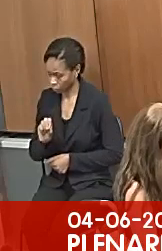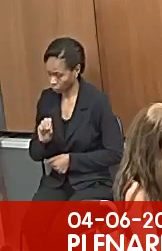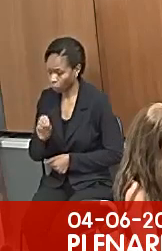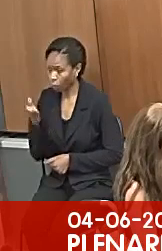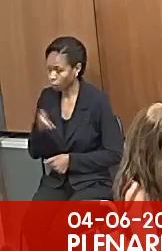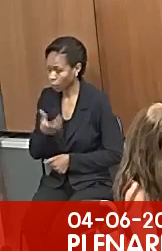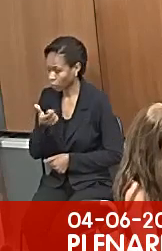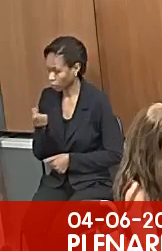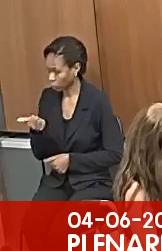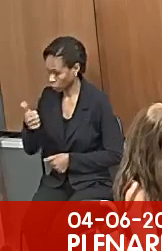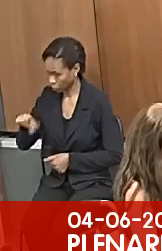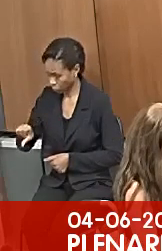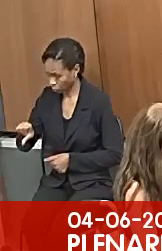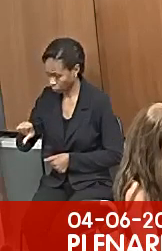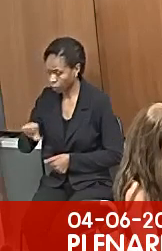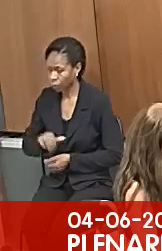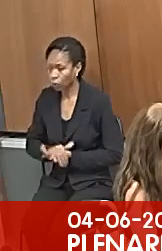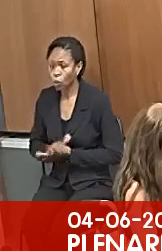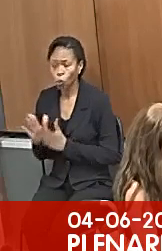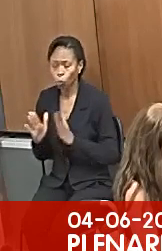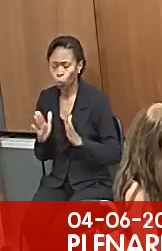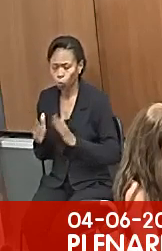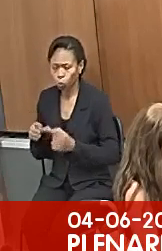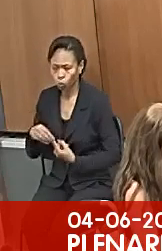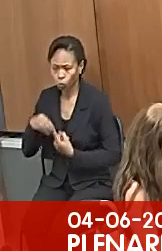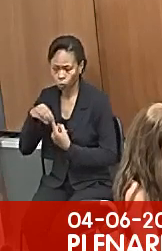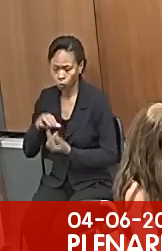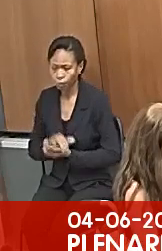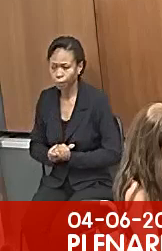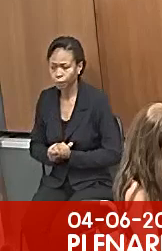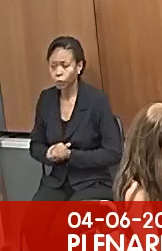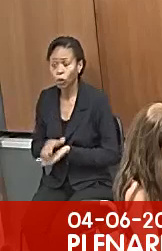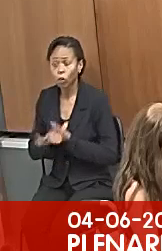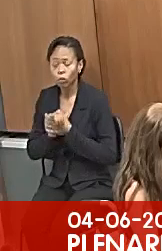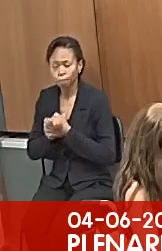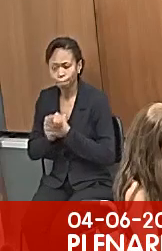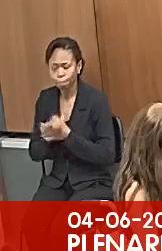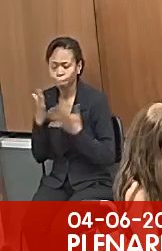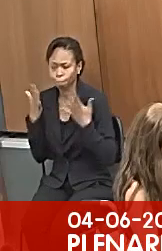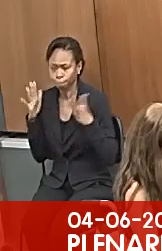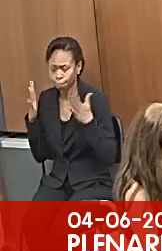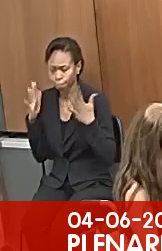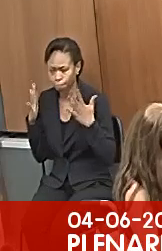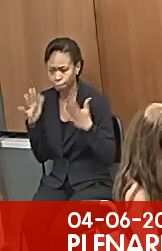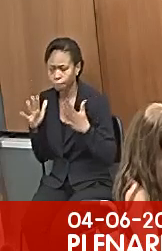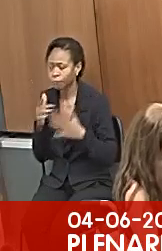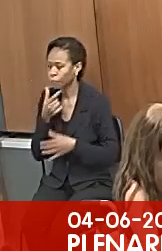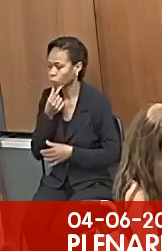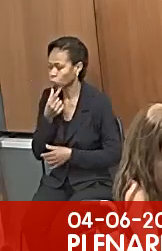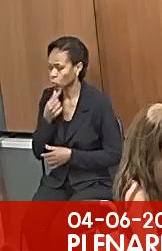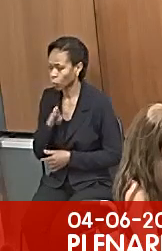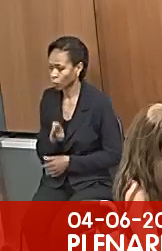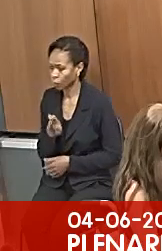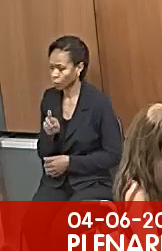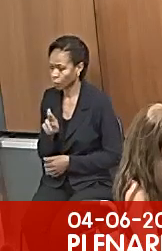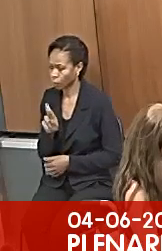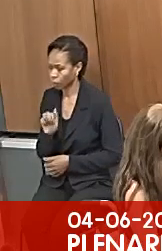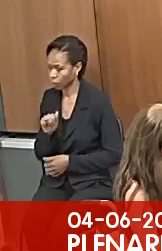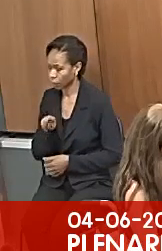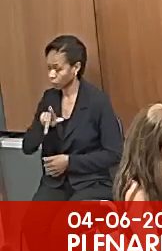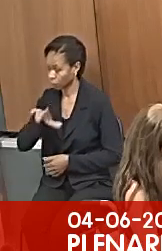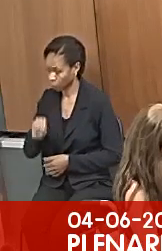1305/2019, turno único. Requer seja formulado voto de congratulações com o senhor Braulio